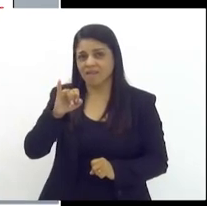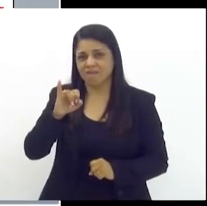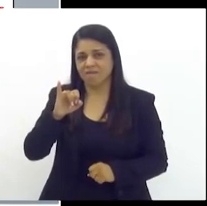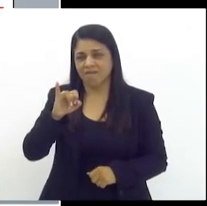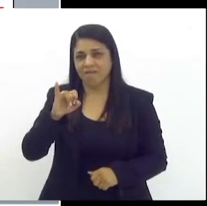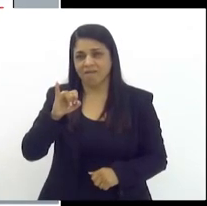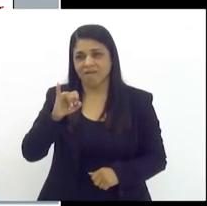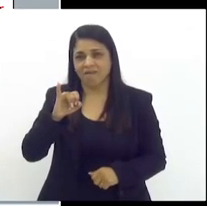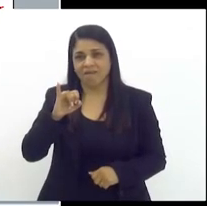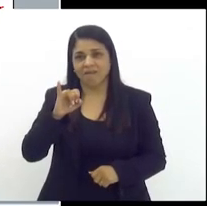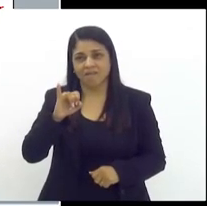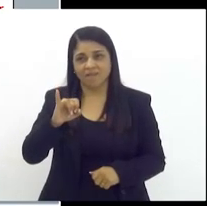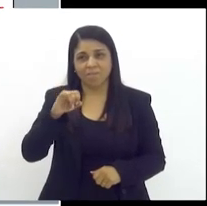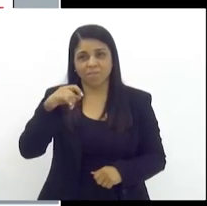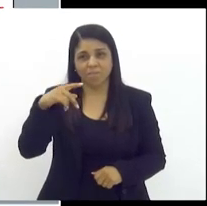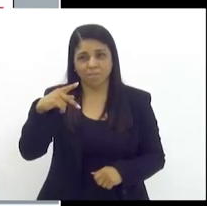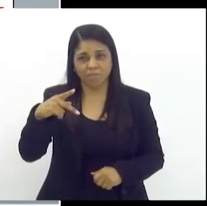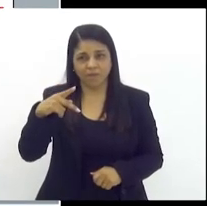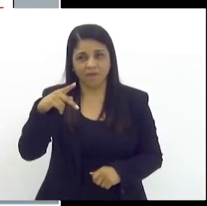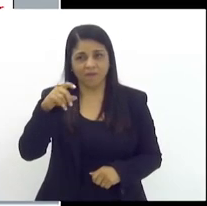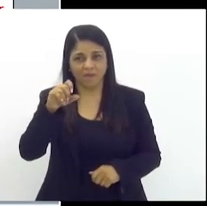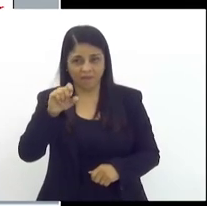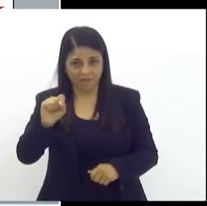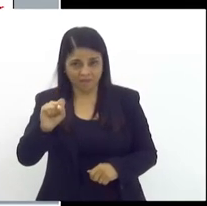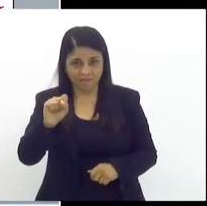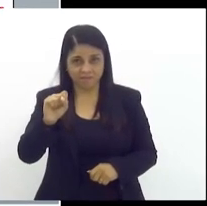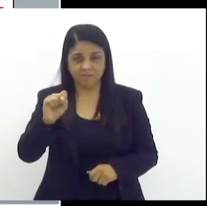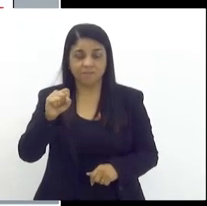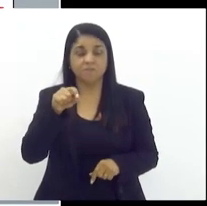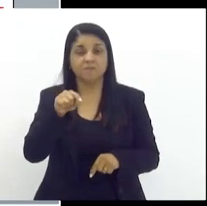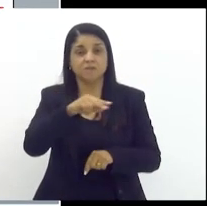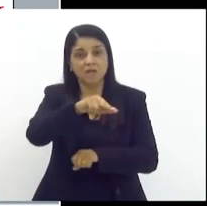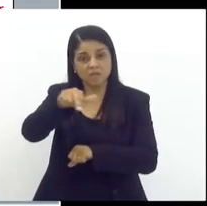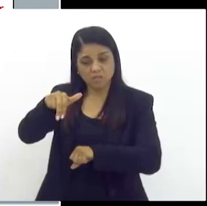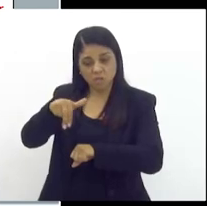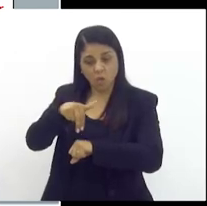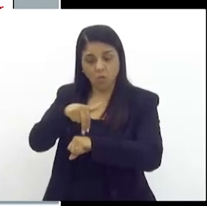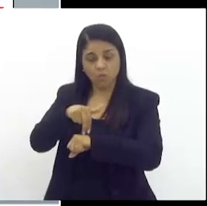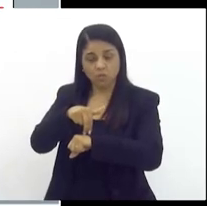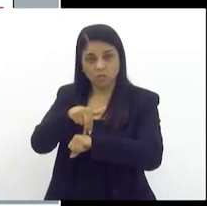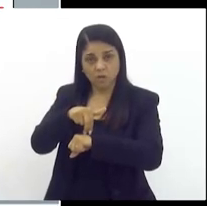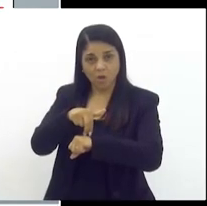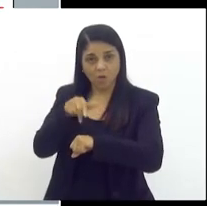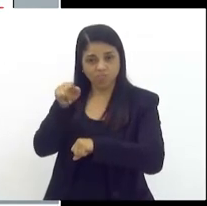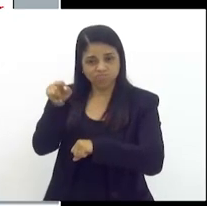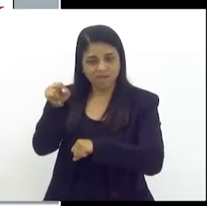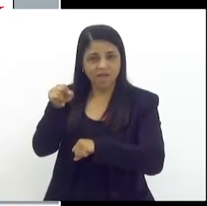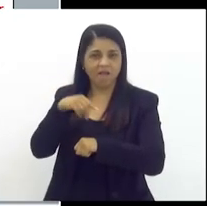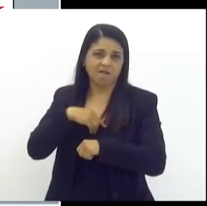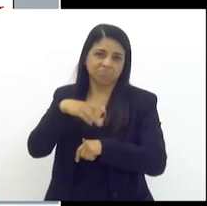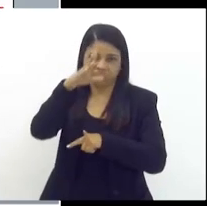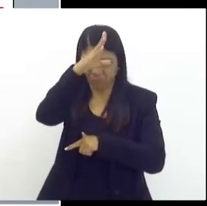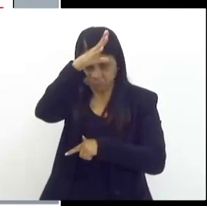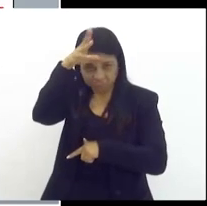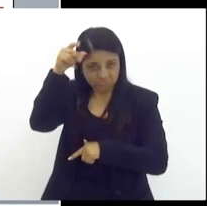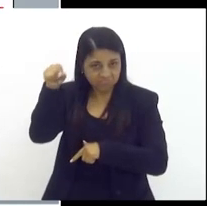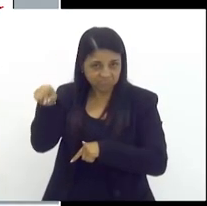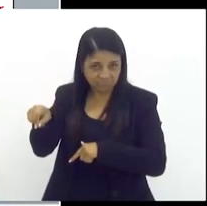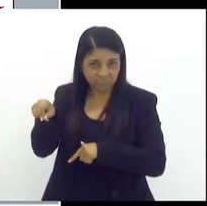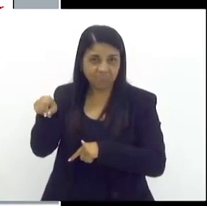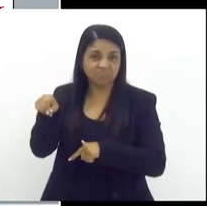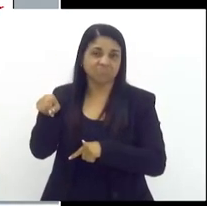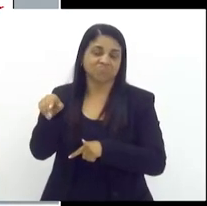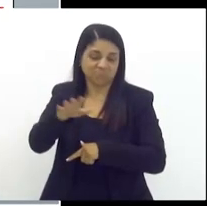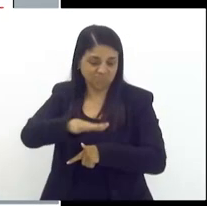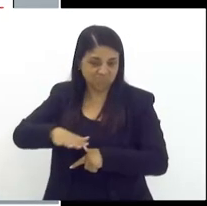novamente delegando a união essa capacidade Zona Franca de Manaus etc e exceções